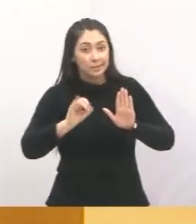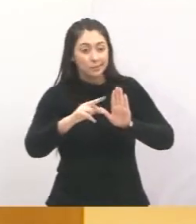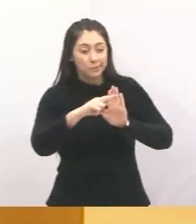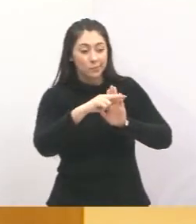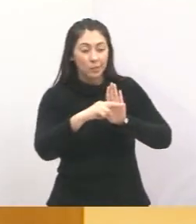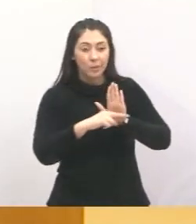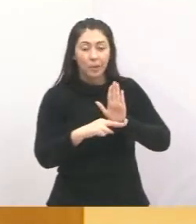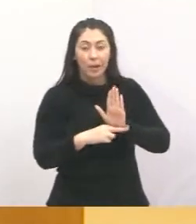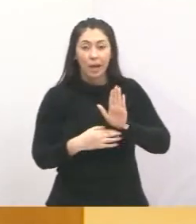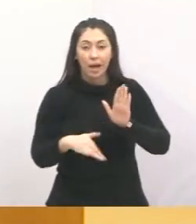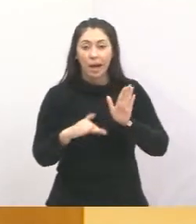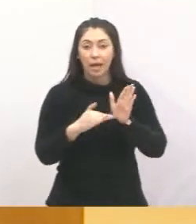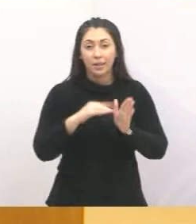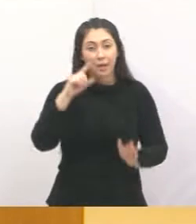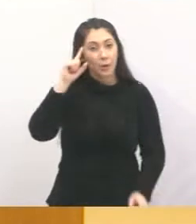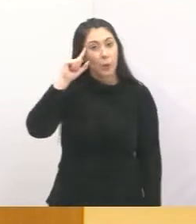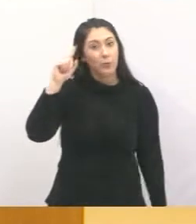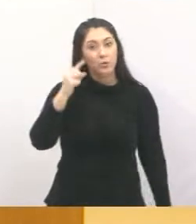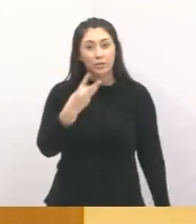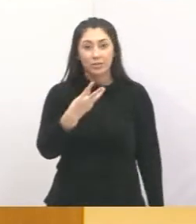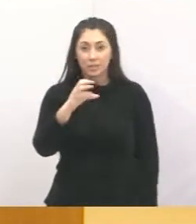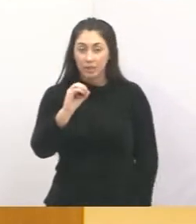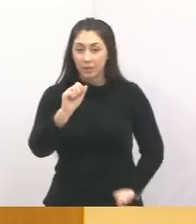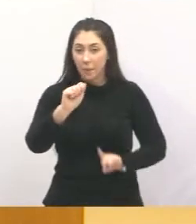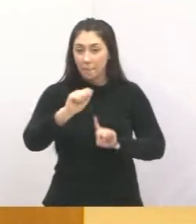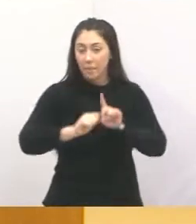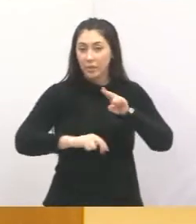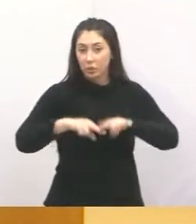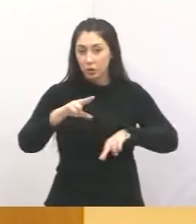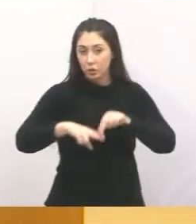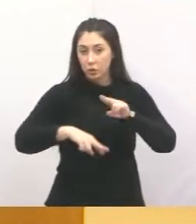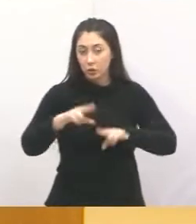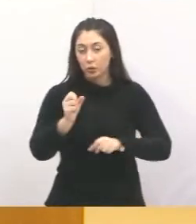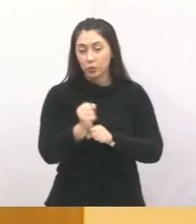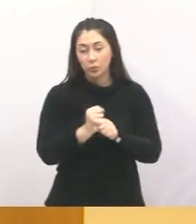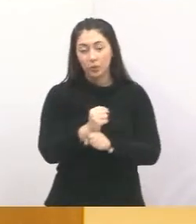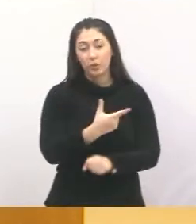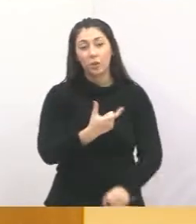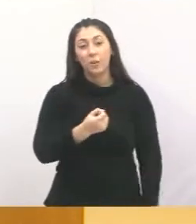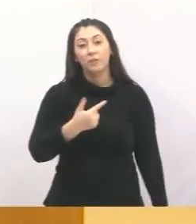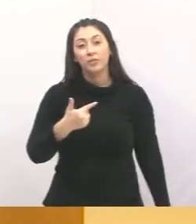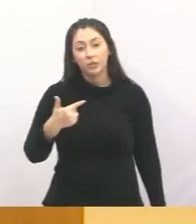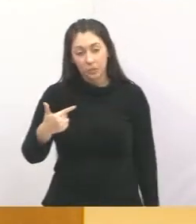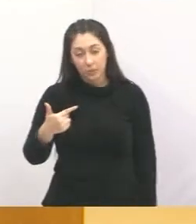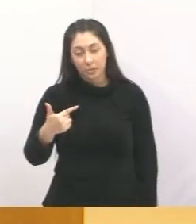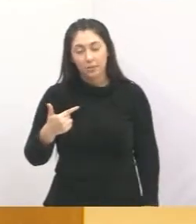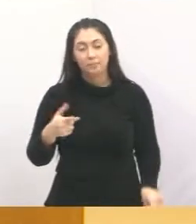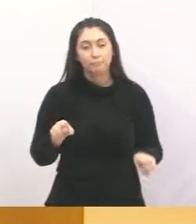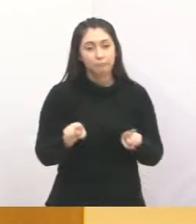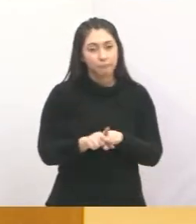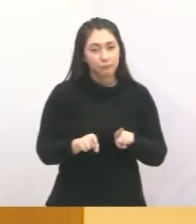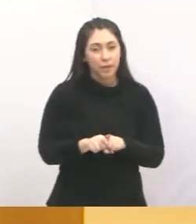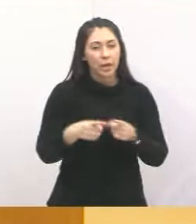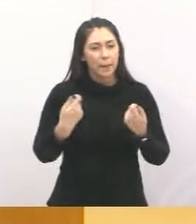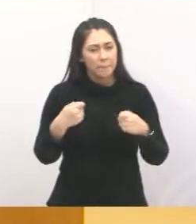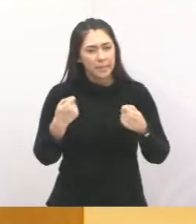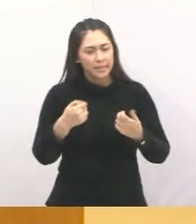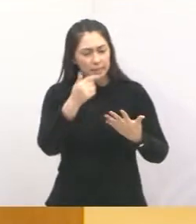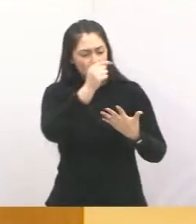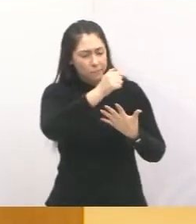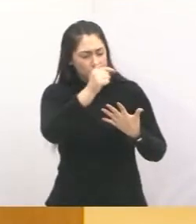o dia 30 de junho de 2022, desde que sejam observados os demais